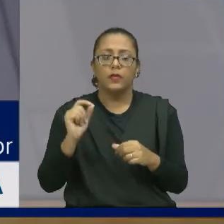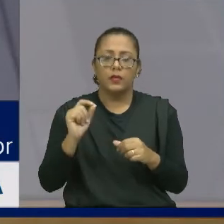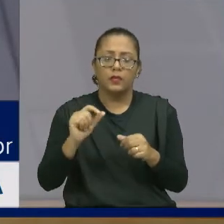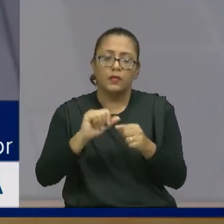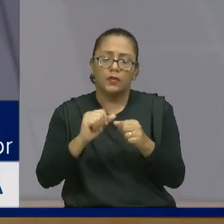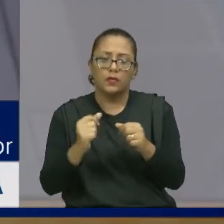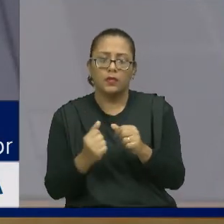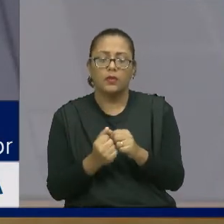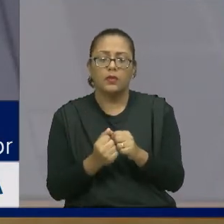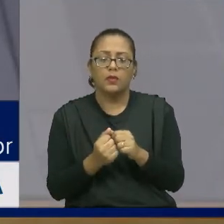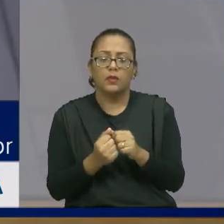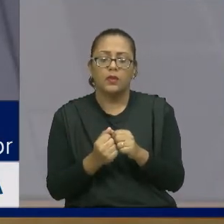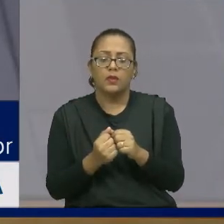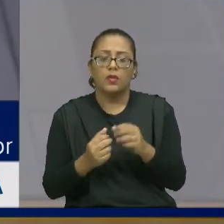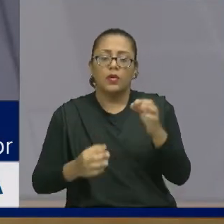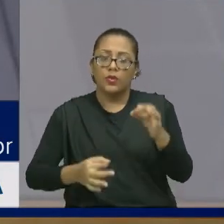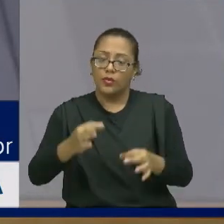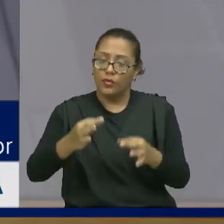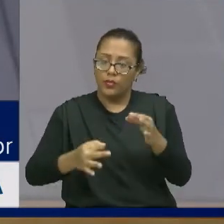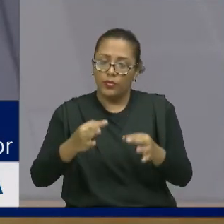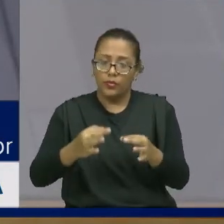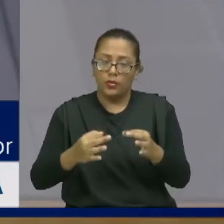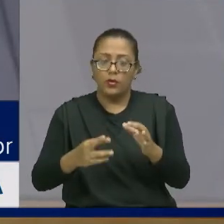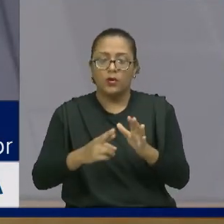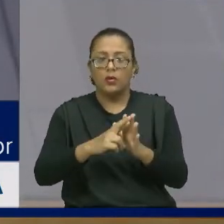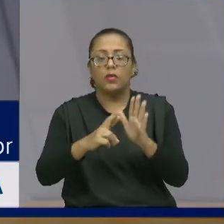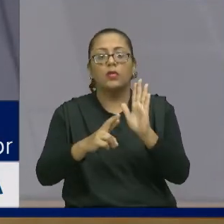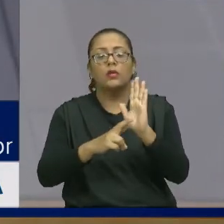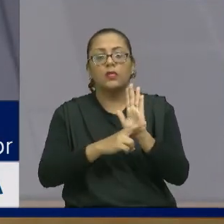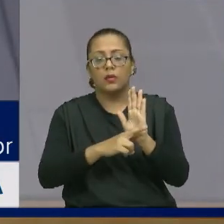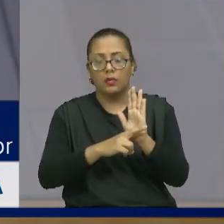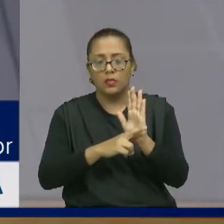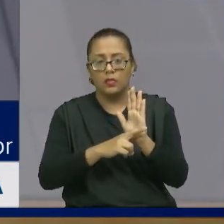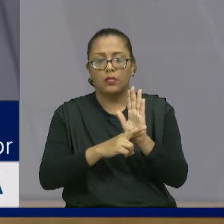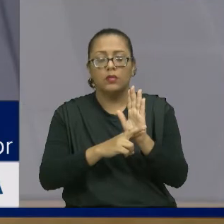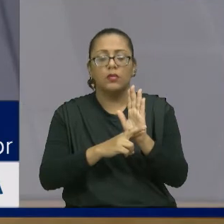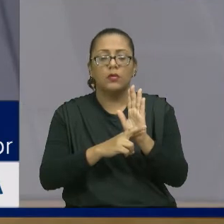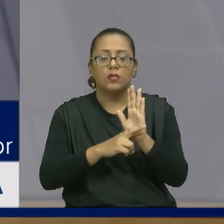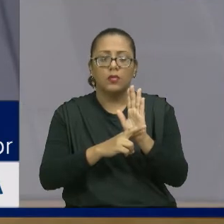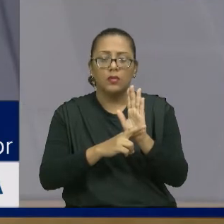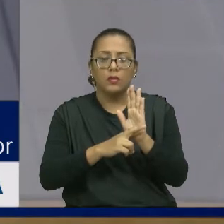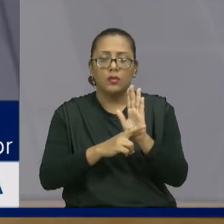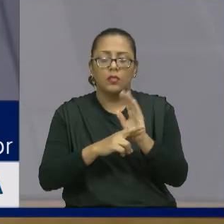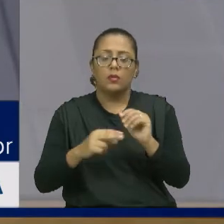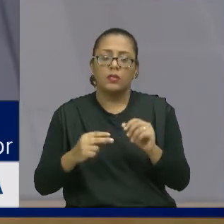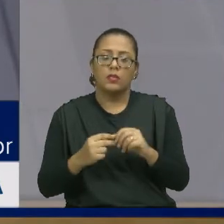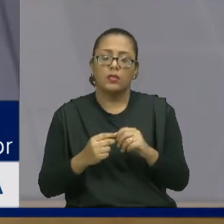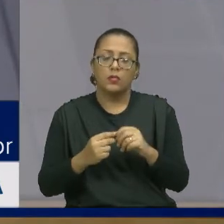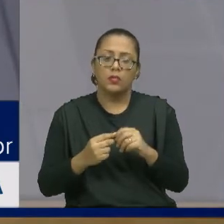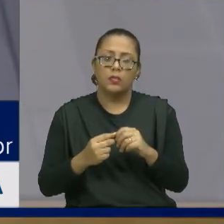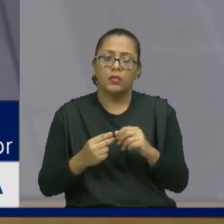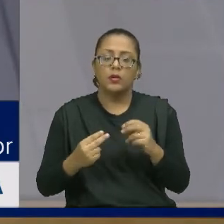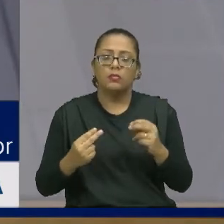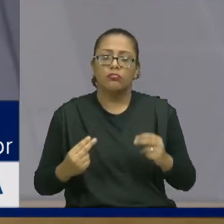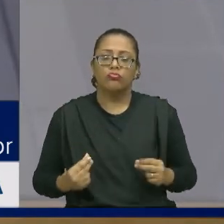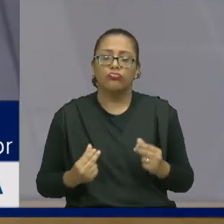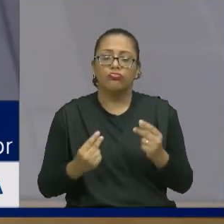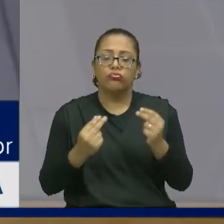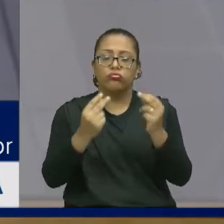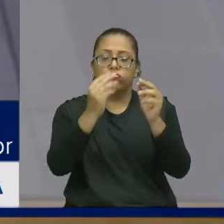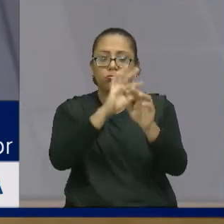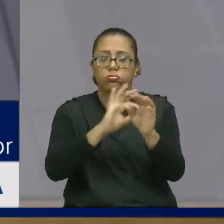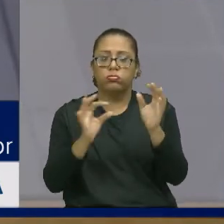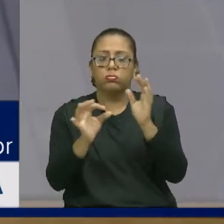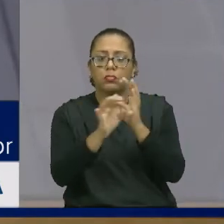primeiro, julgar os recursos sobre os lançamentos e incidências de tributos, aplicação